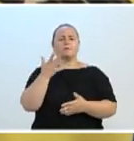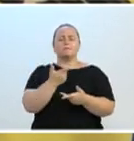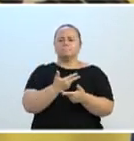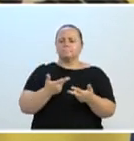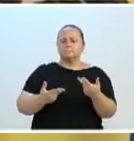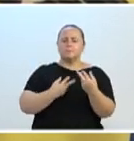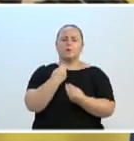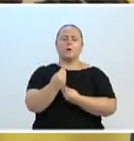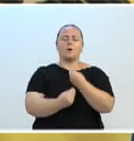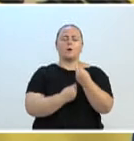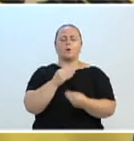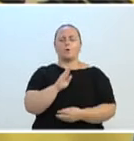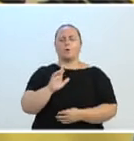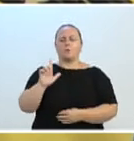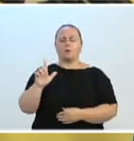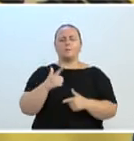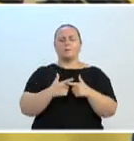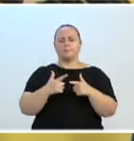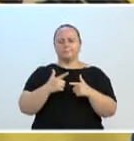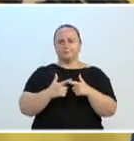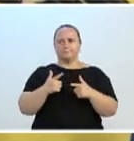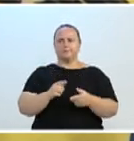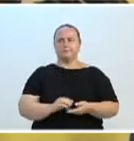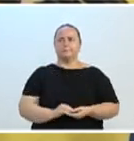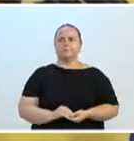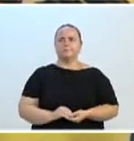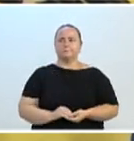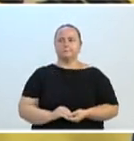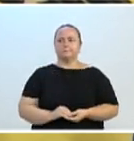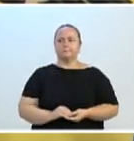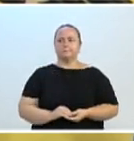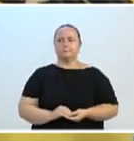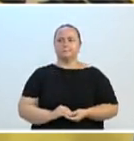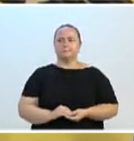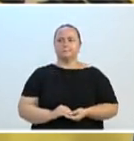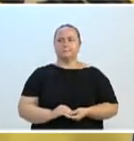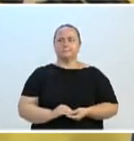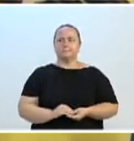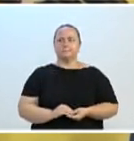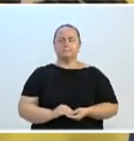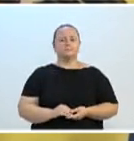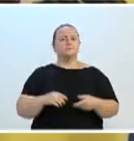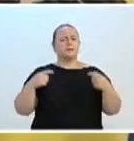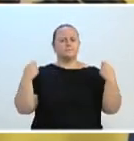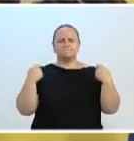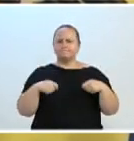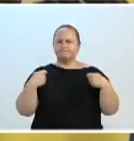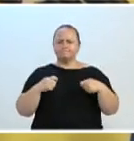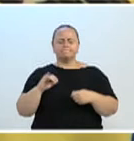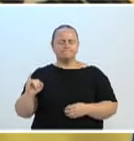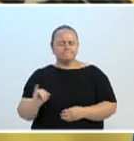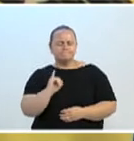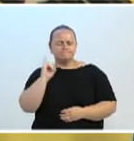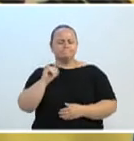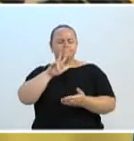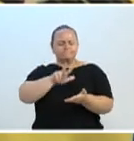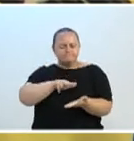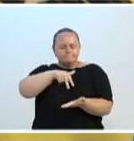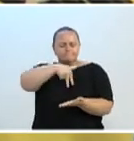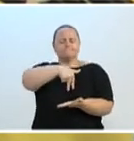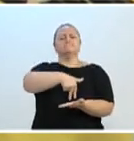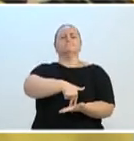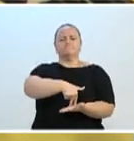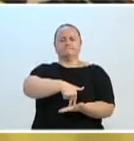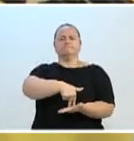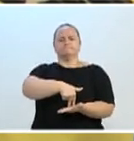voz ativa. Precisamos fazer Blumenau voltar a ter protagonismo que já teve no passado. E para